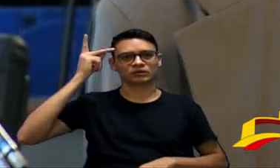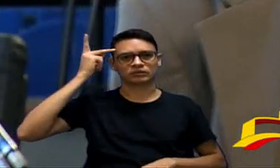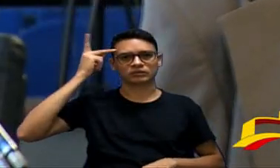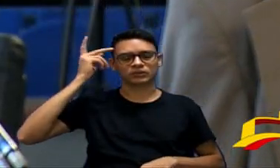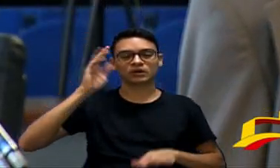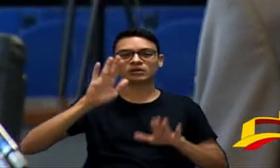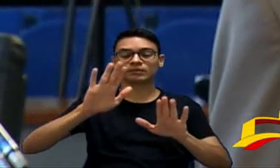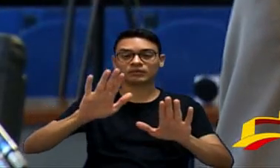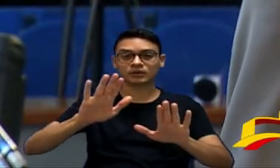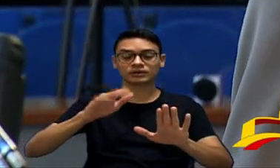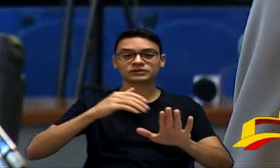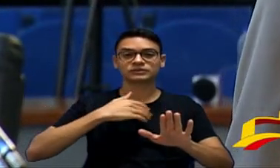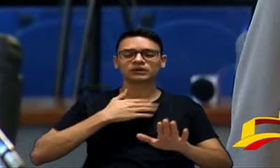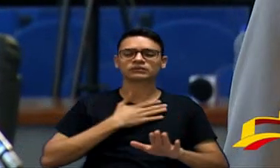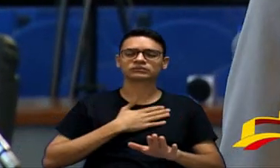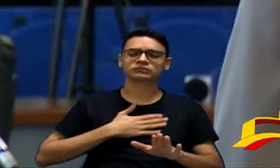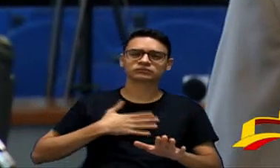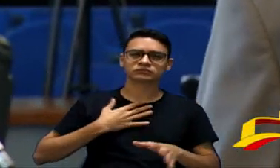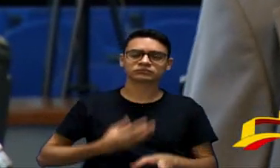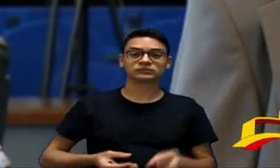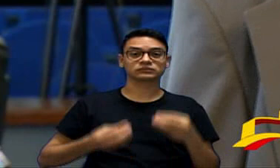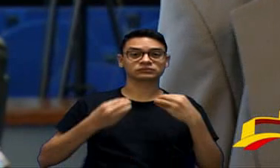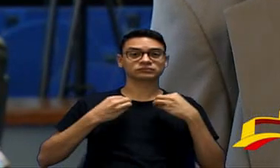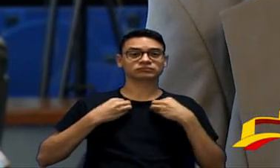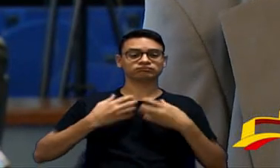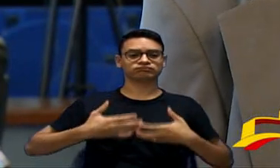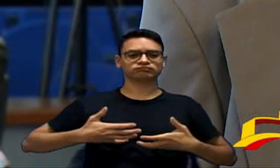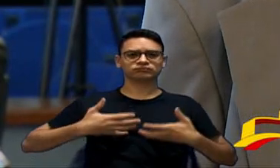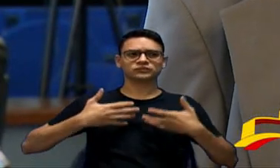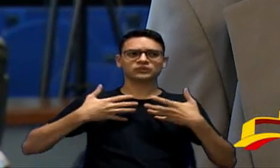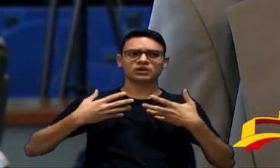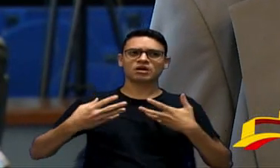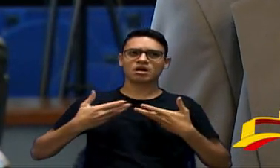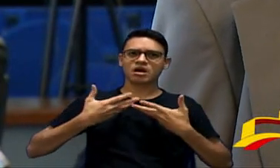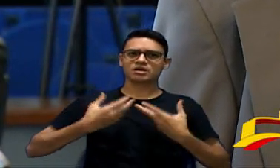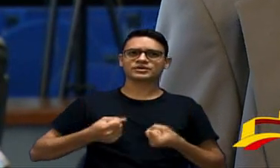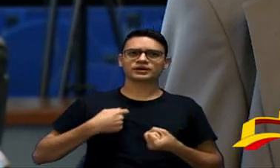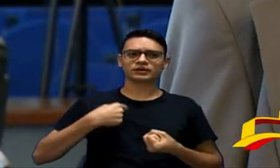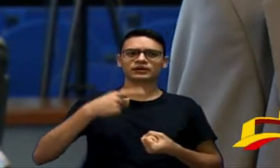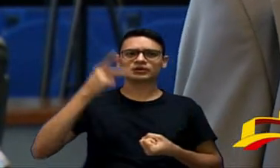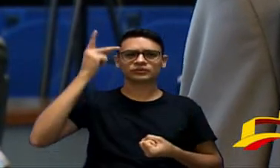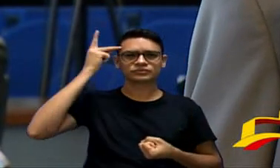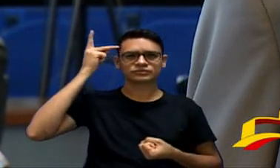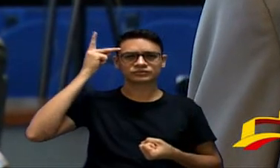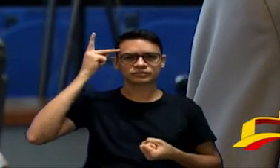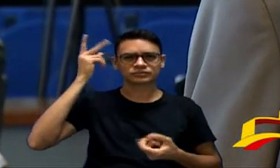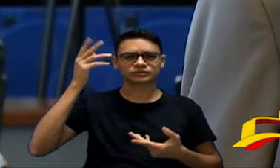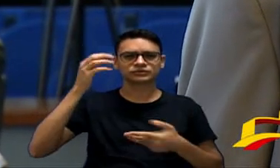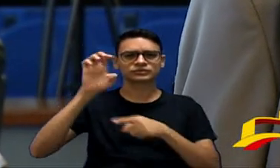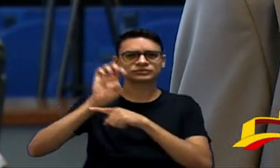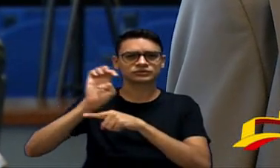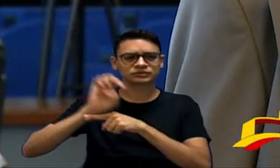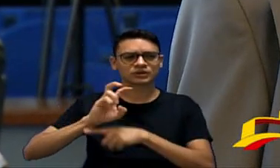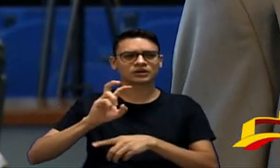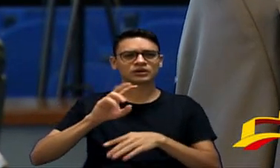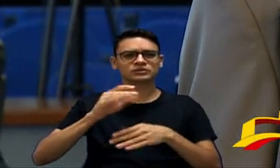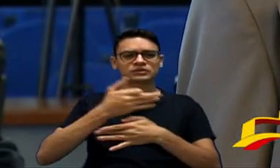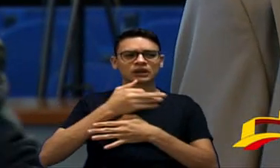mas fui agraciado com a honra de ser recebido nesse estado, nesta cidade.